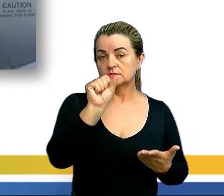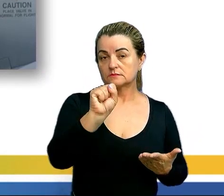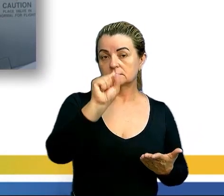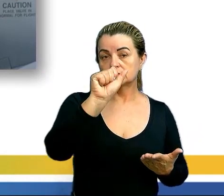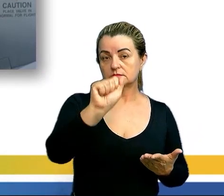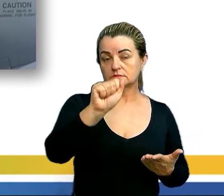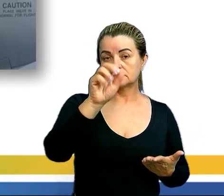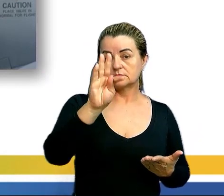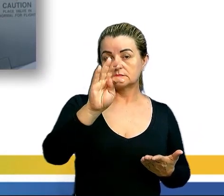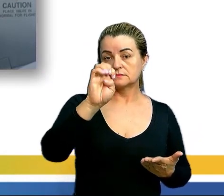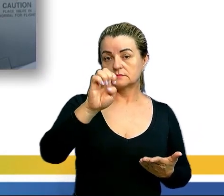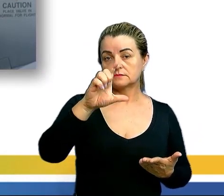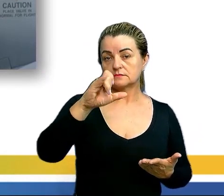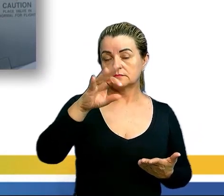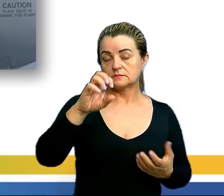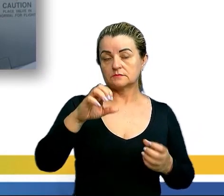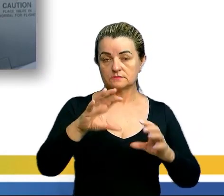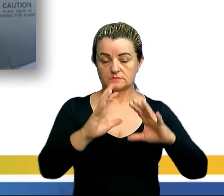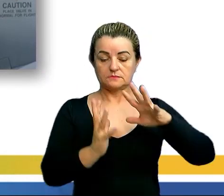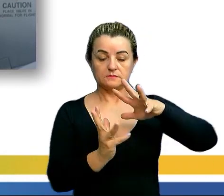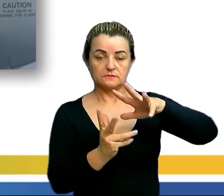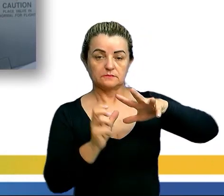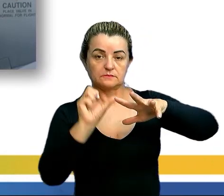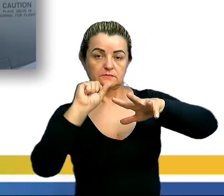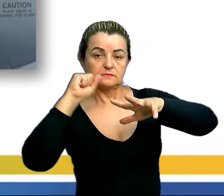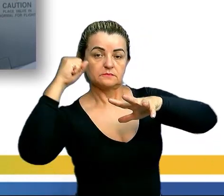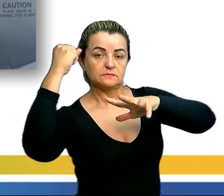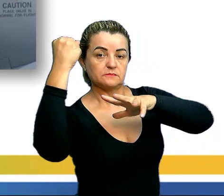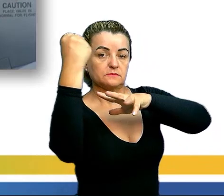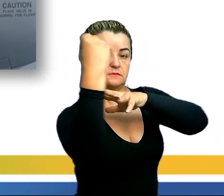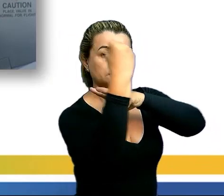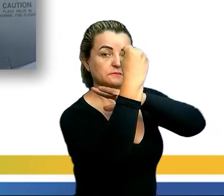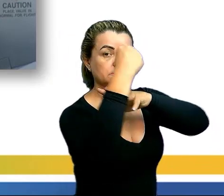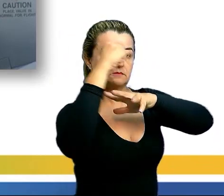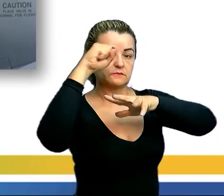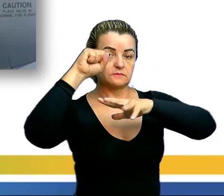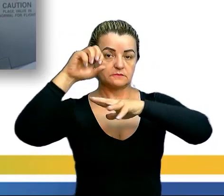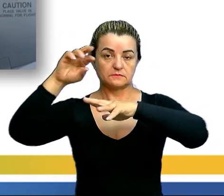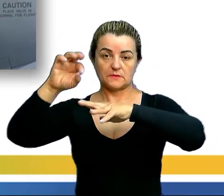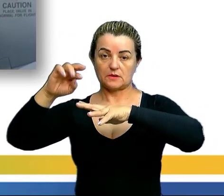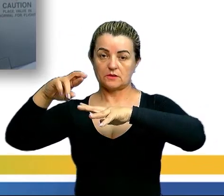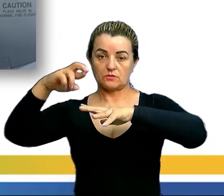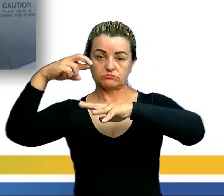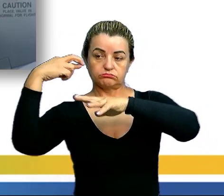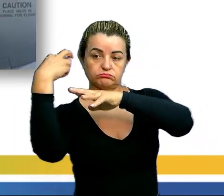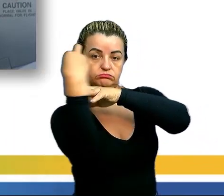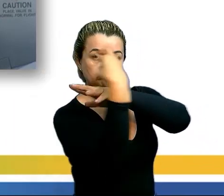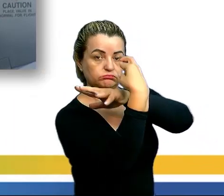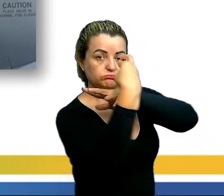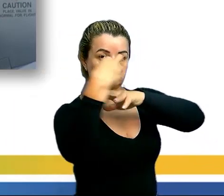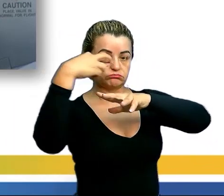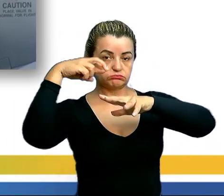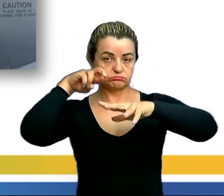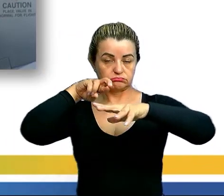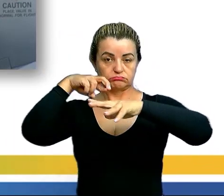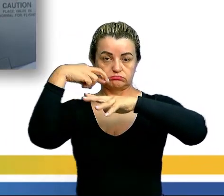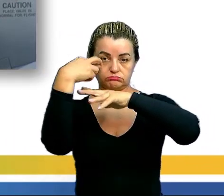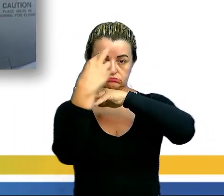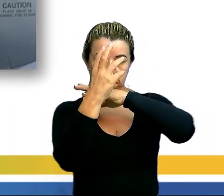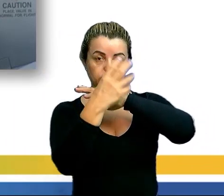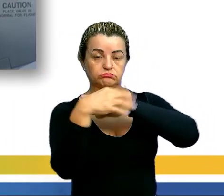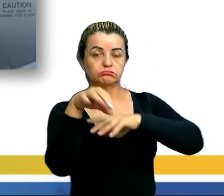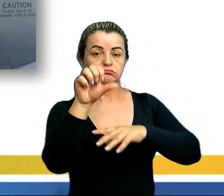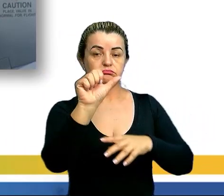né? Antes de lançar os seres vivos no espaço, foram lançados os primeiros satélites. Inclusive, o primeiro satélite